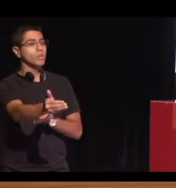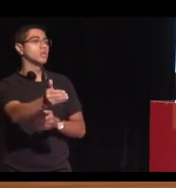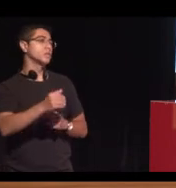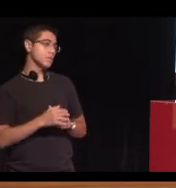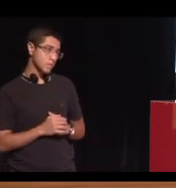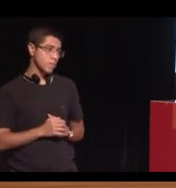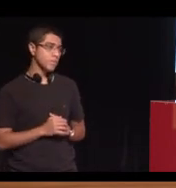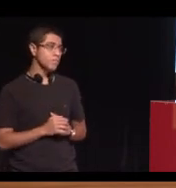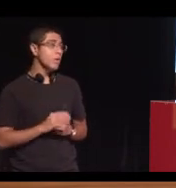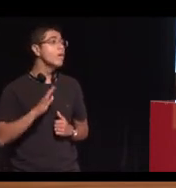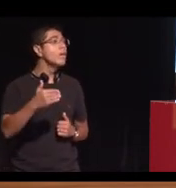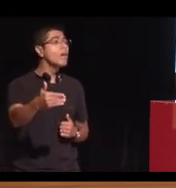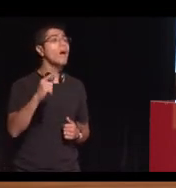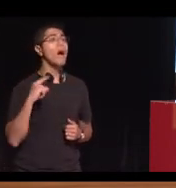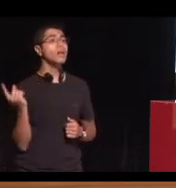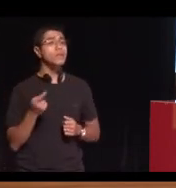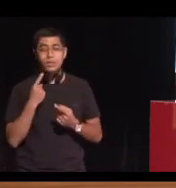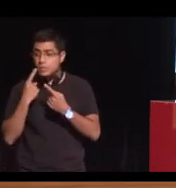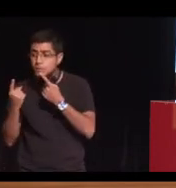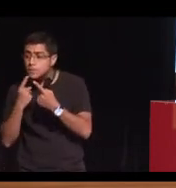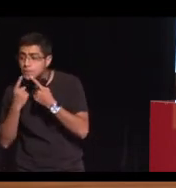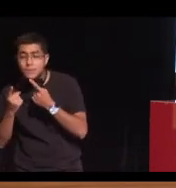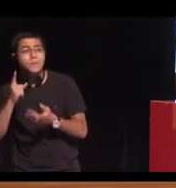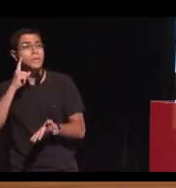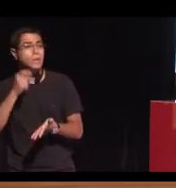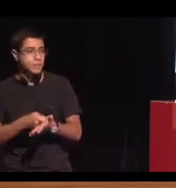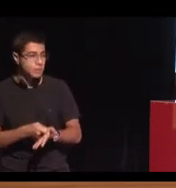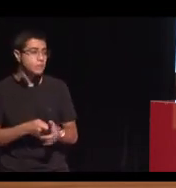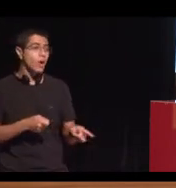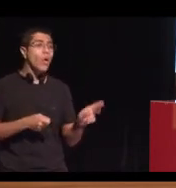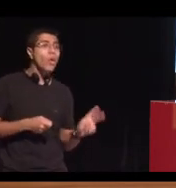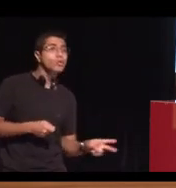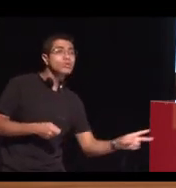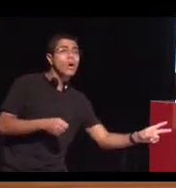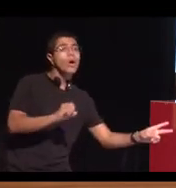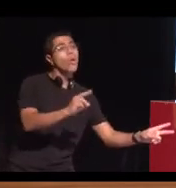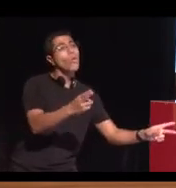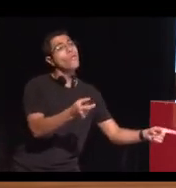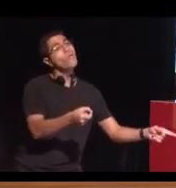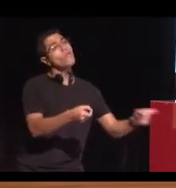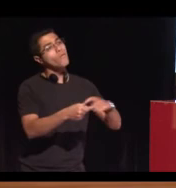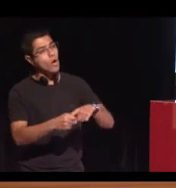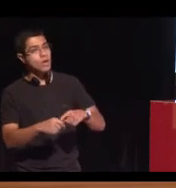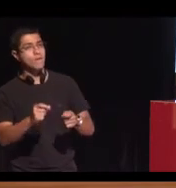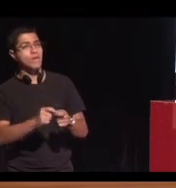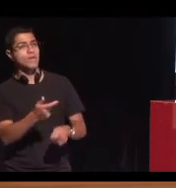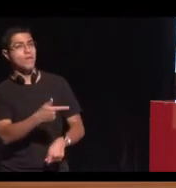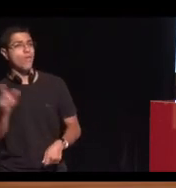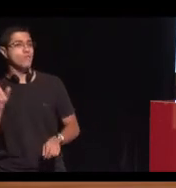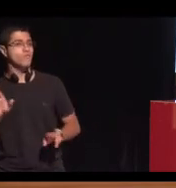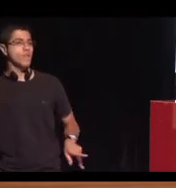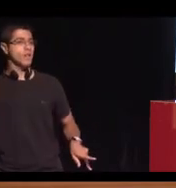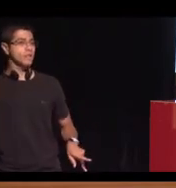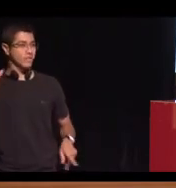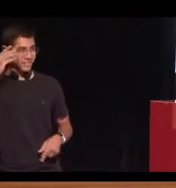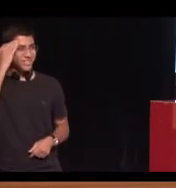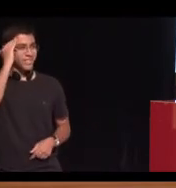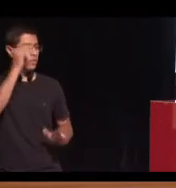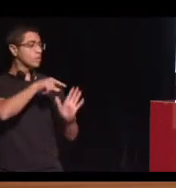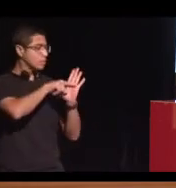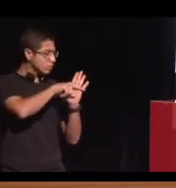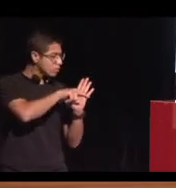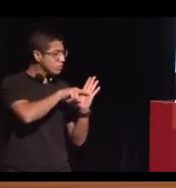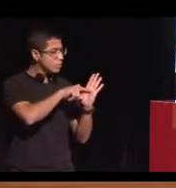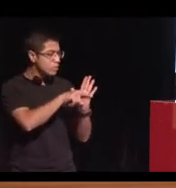decidia, vamos continuar, né? Ou a gente vai pivotar e tentar outra opção. Então, a gente repetia